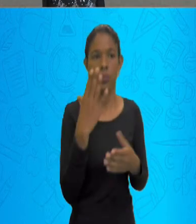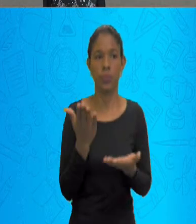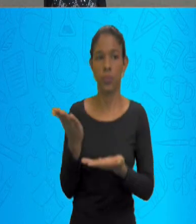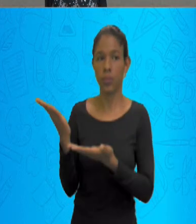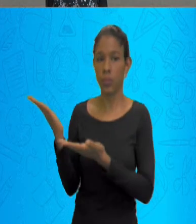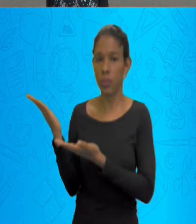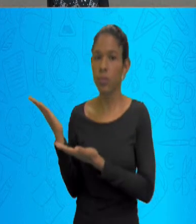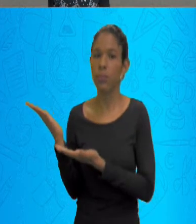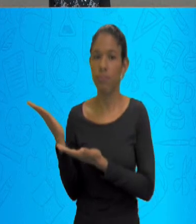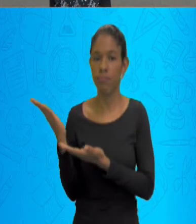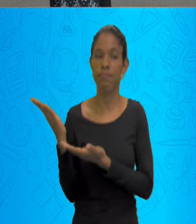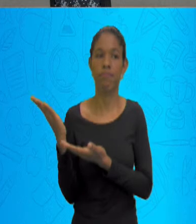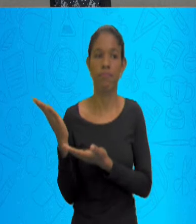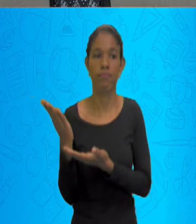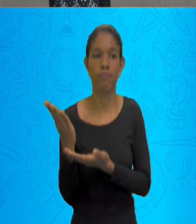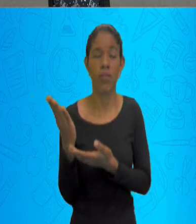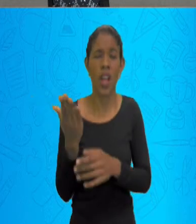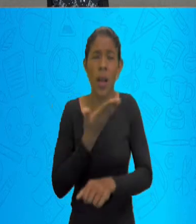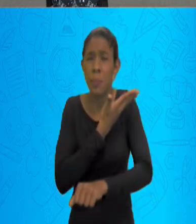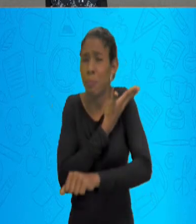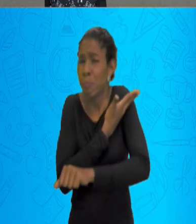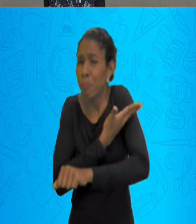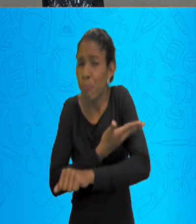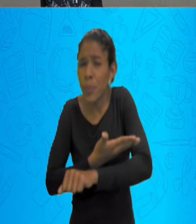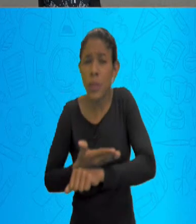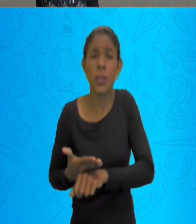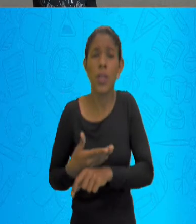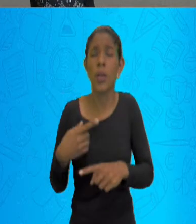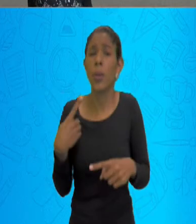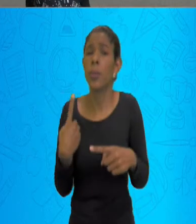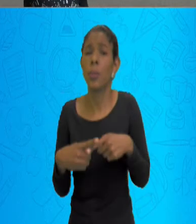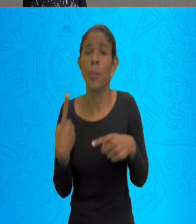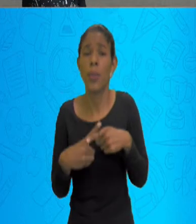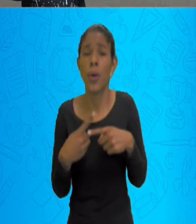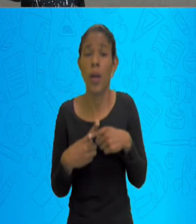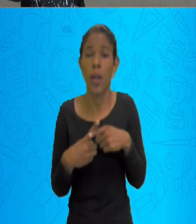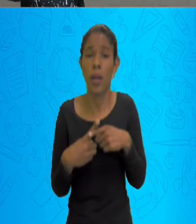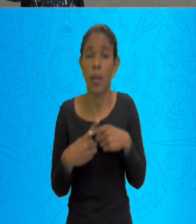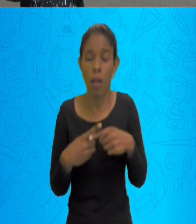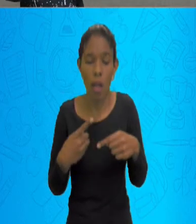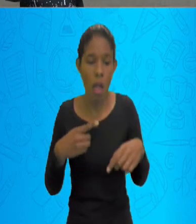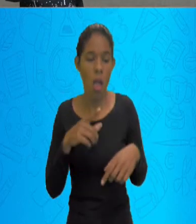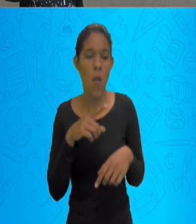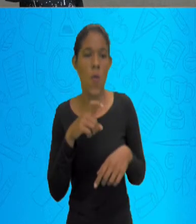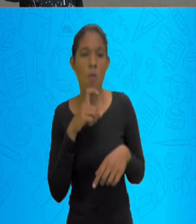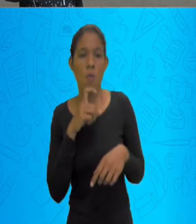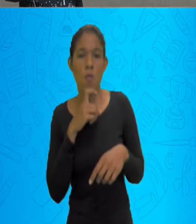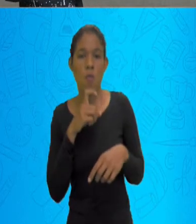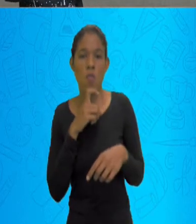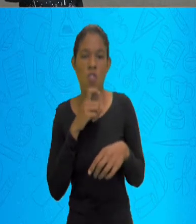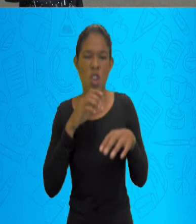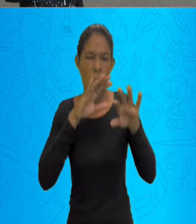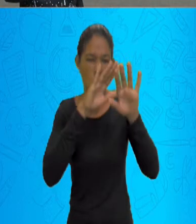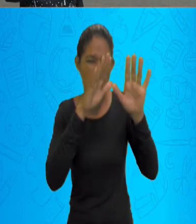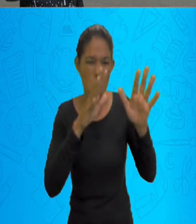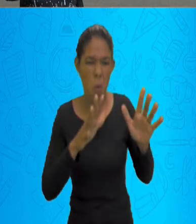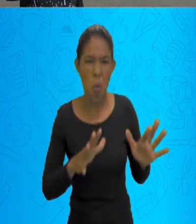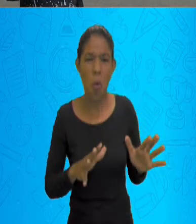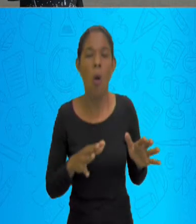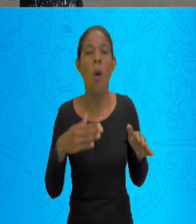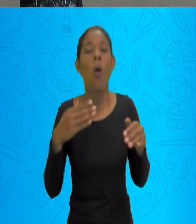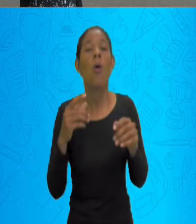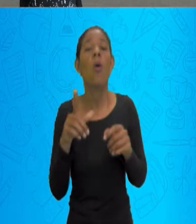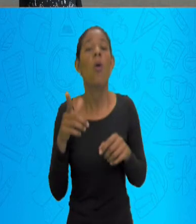enfiar debaixo do gelo e ficar escondidinha. E ali não tem outro predador para enxergá-la tão fácil,